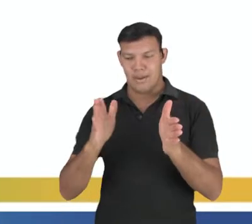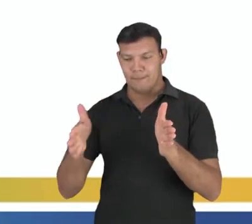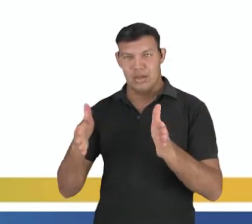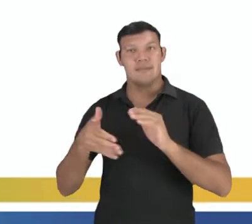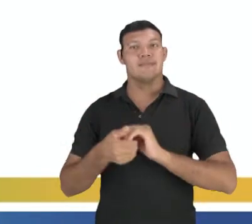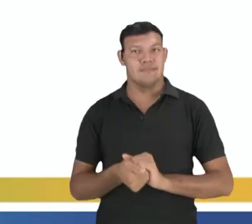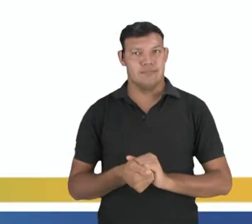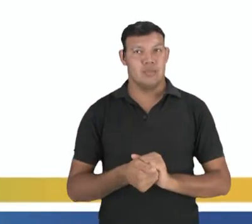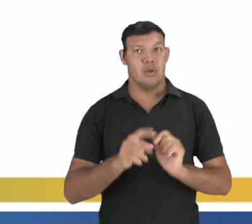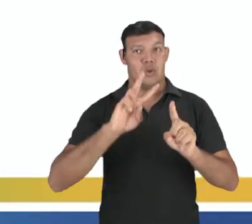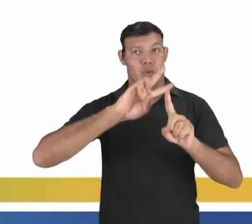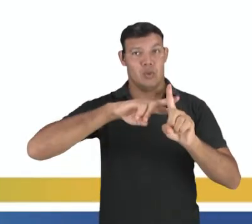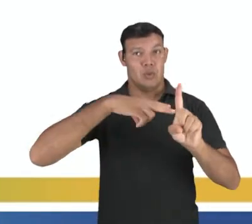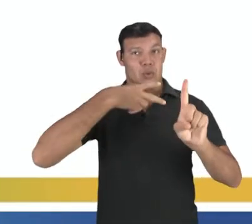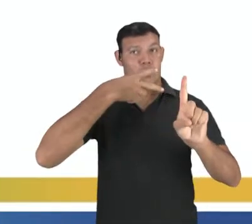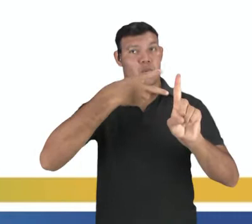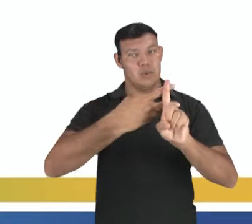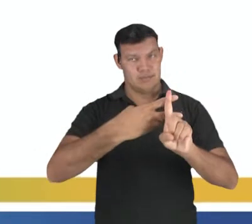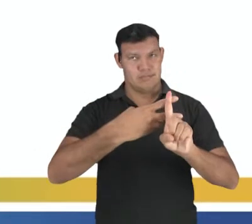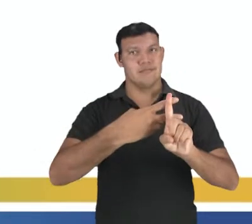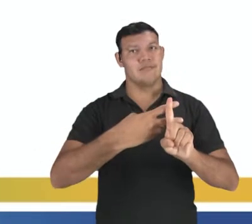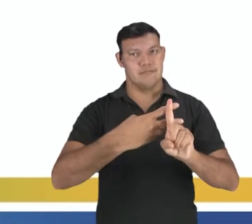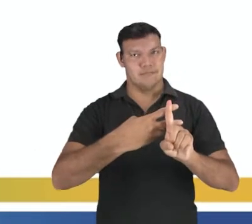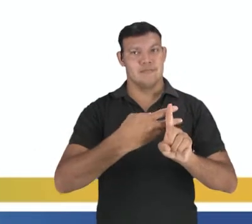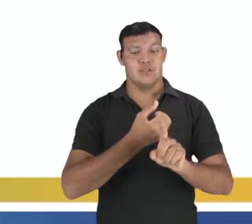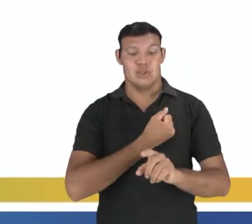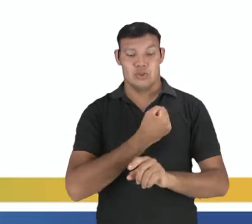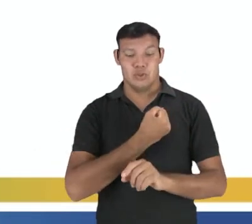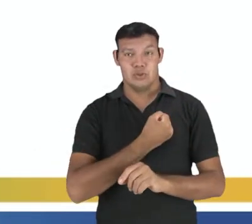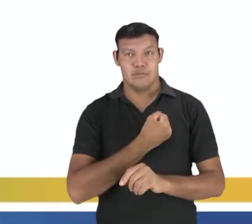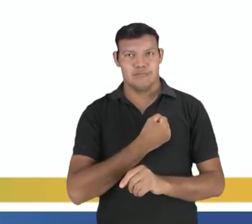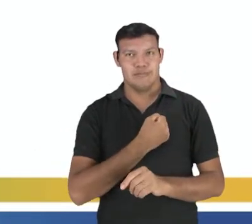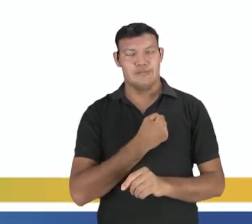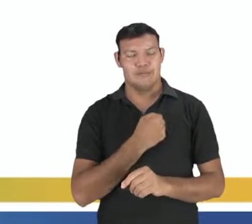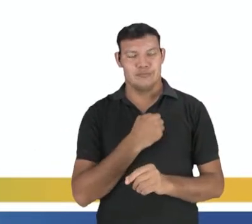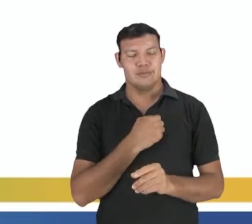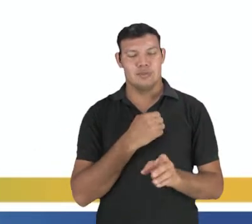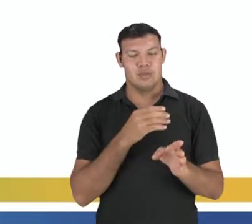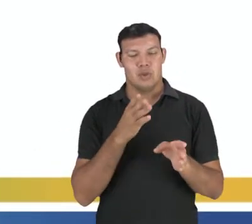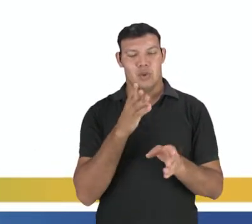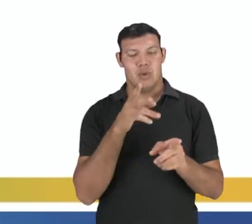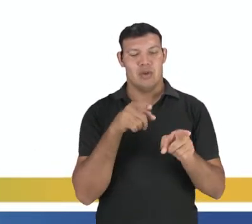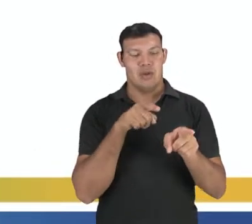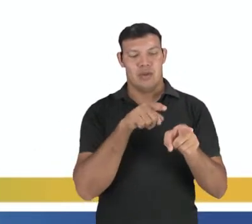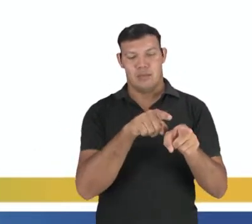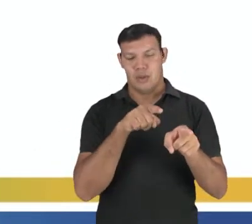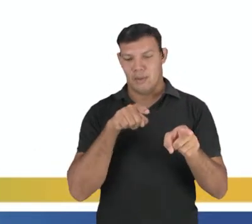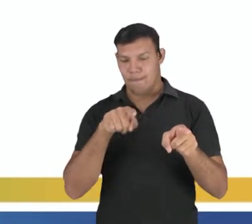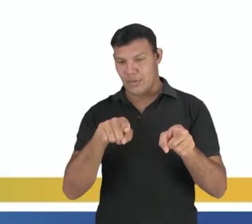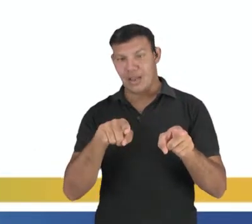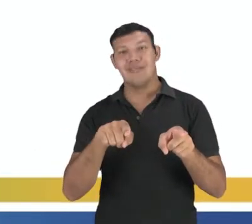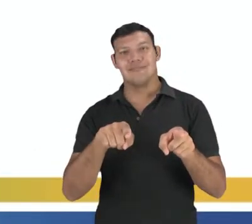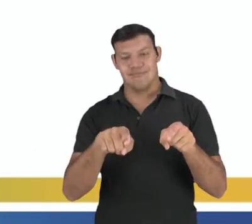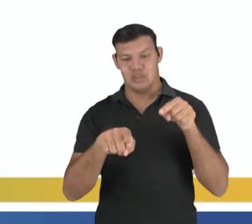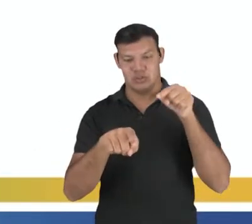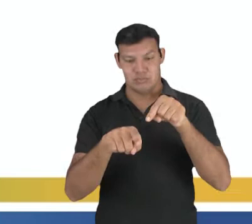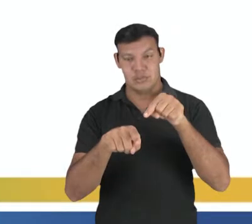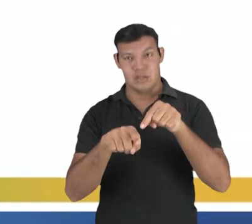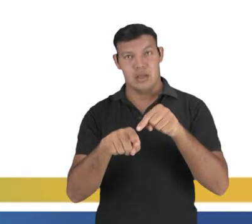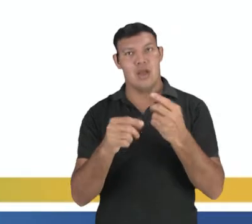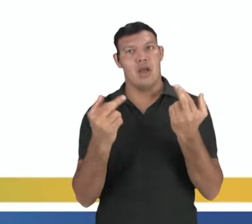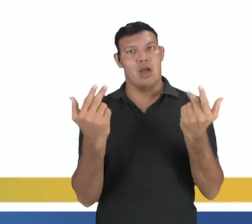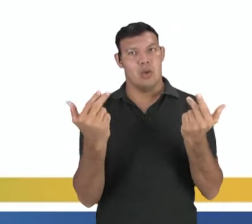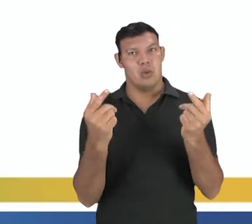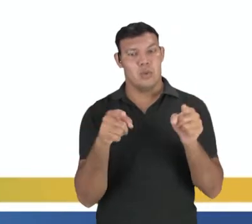o quadrado do elemento do meio será sempre igual ao produto